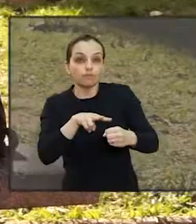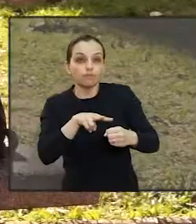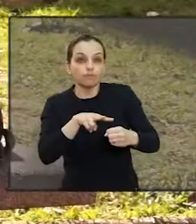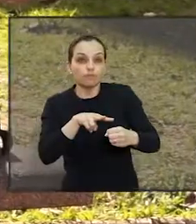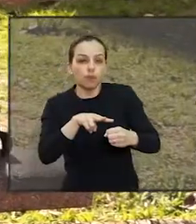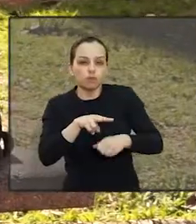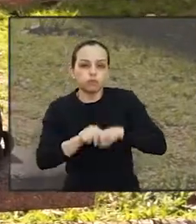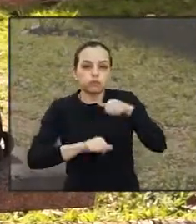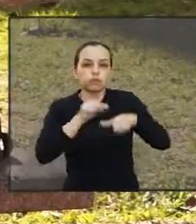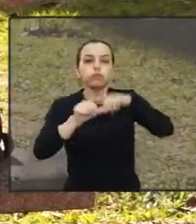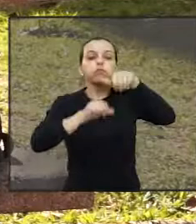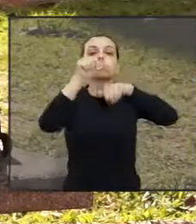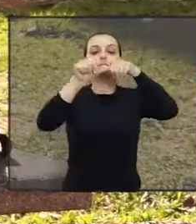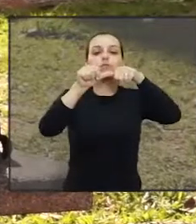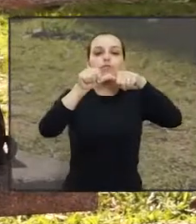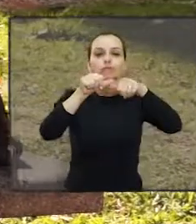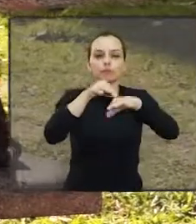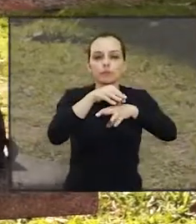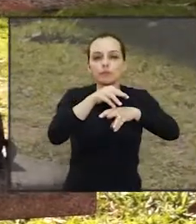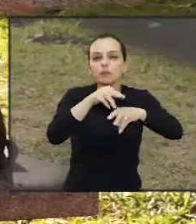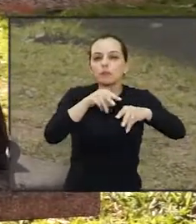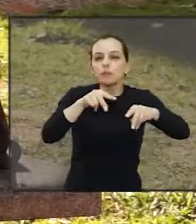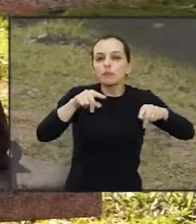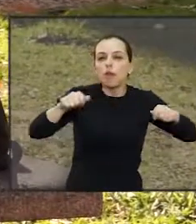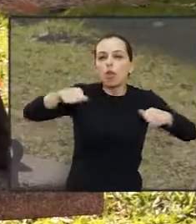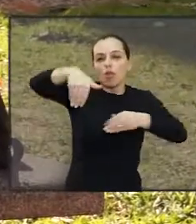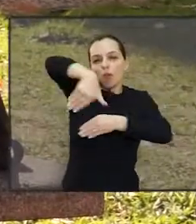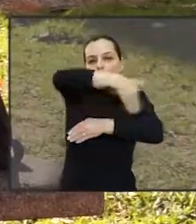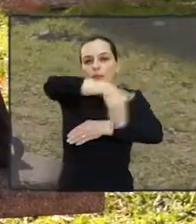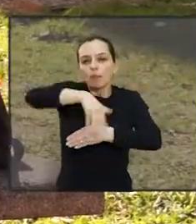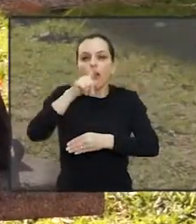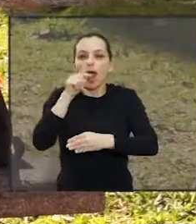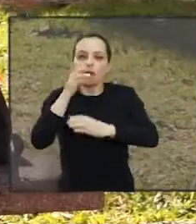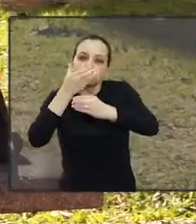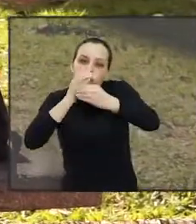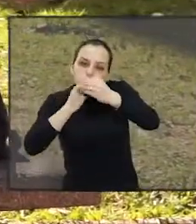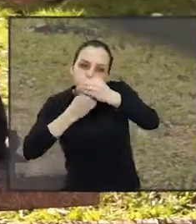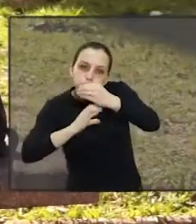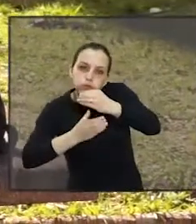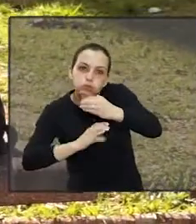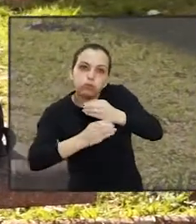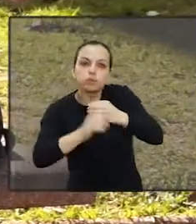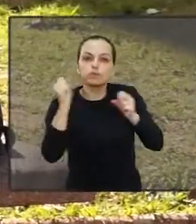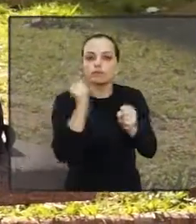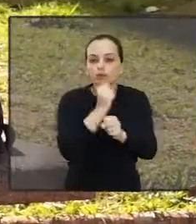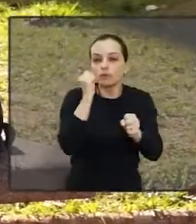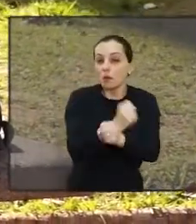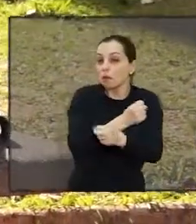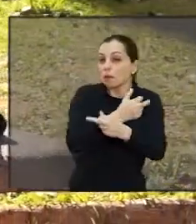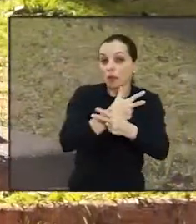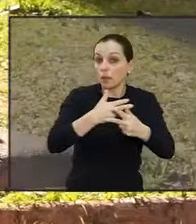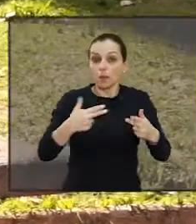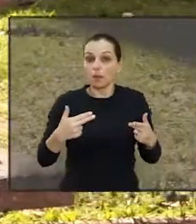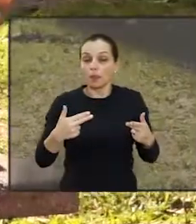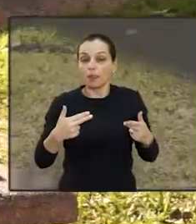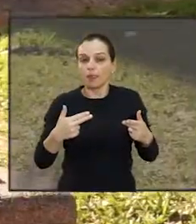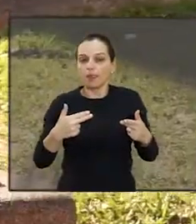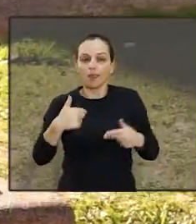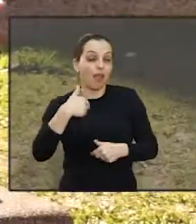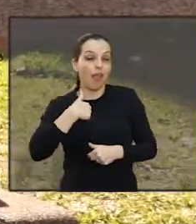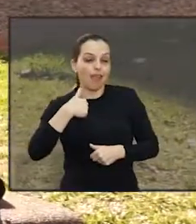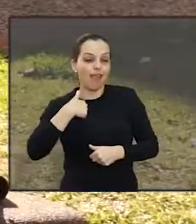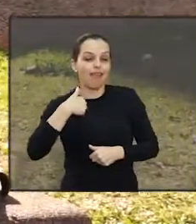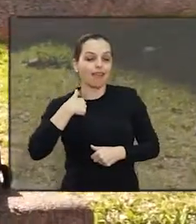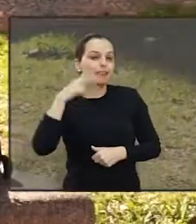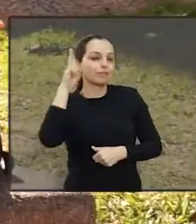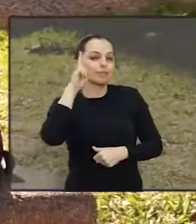calmo, eu vi ele se modificar, né, dos buracos, das ruas, das terras, do